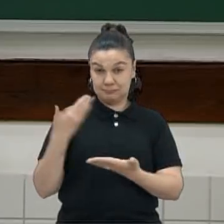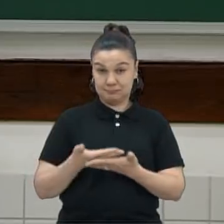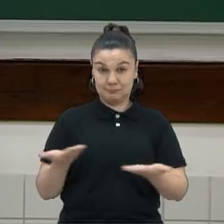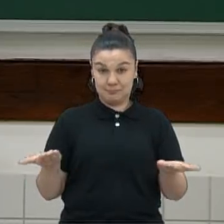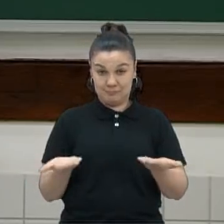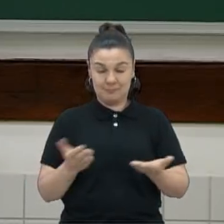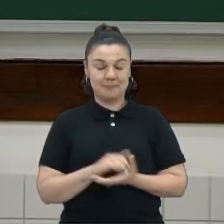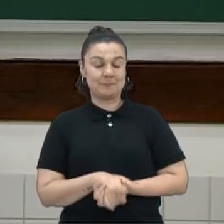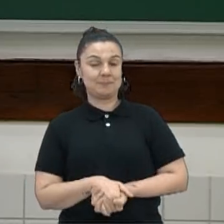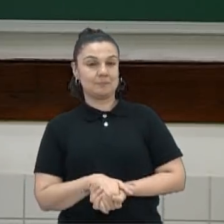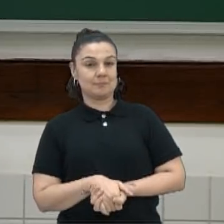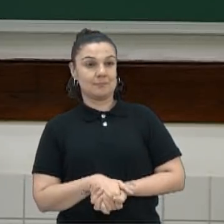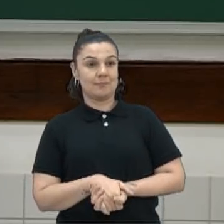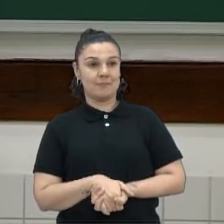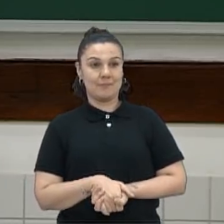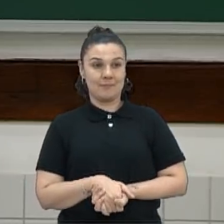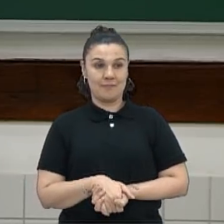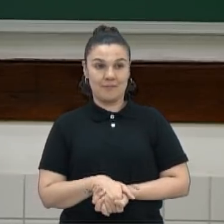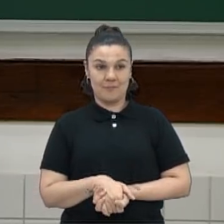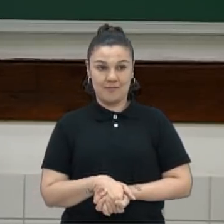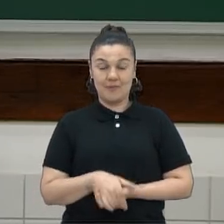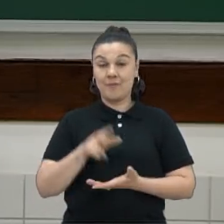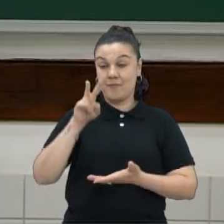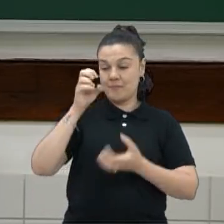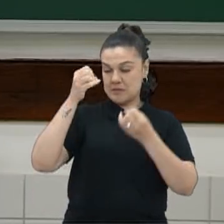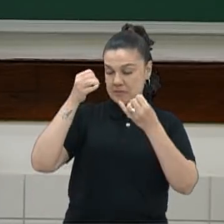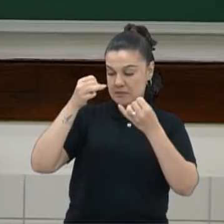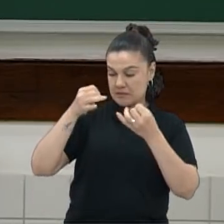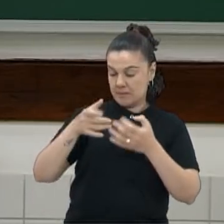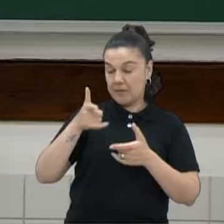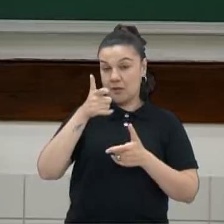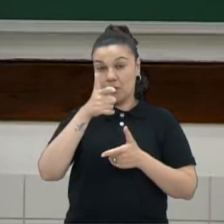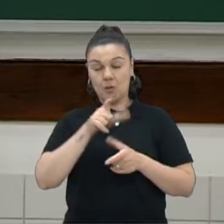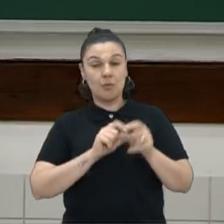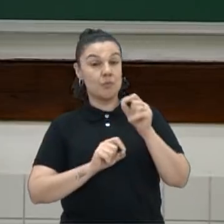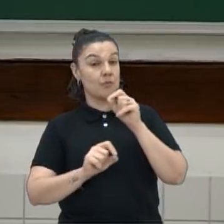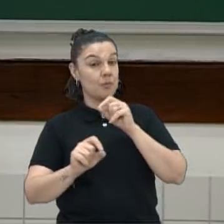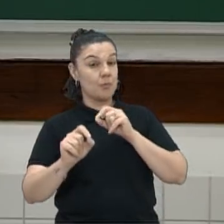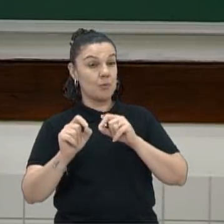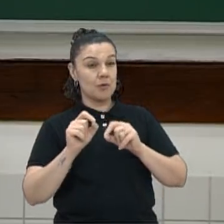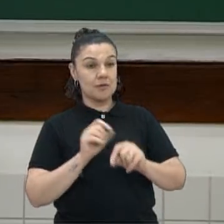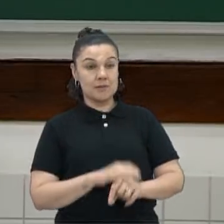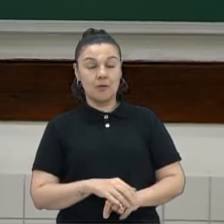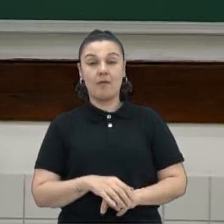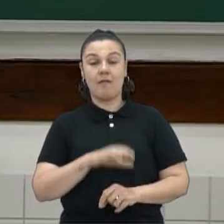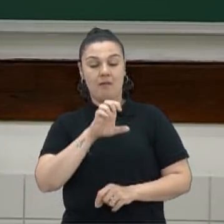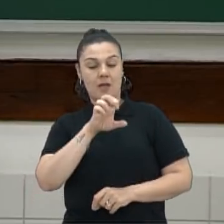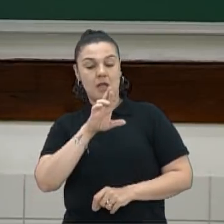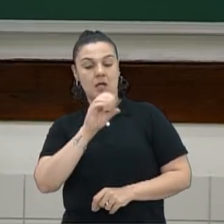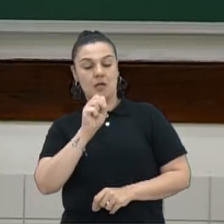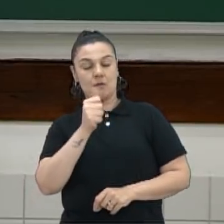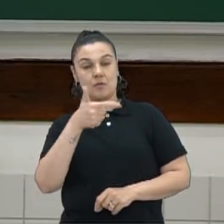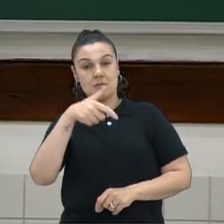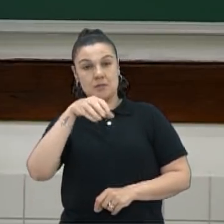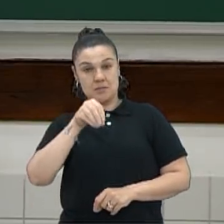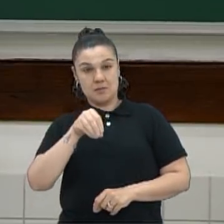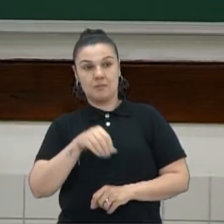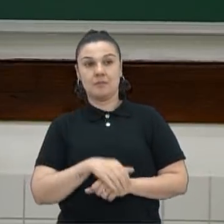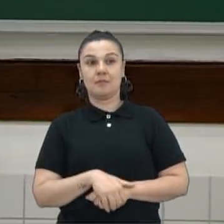aula. Tá ali vamos falar um pouquinho sobre a erosão e a